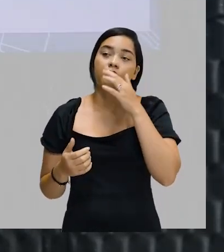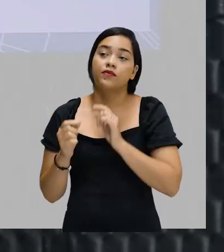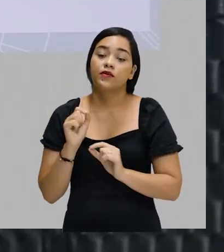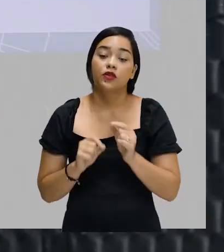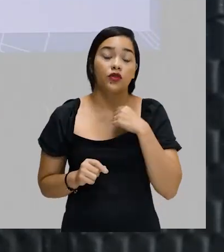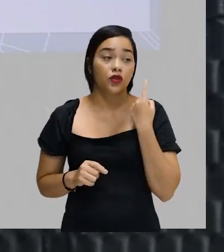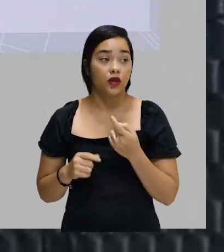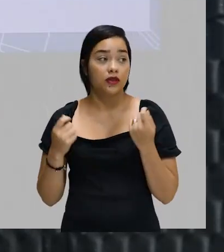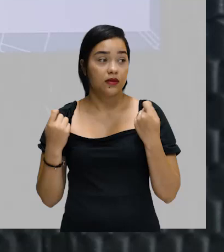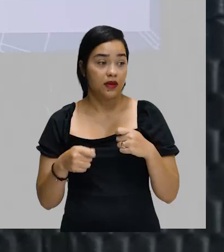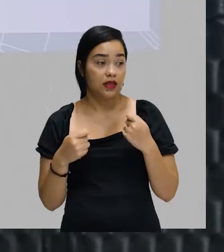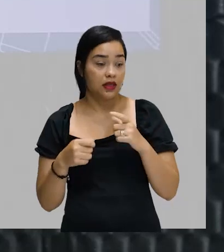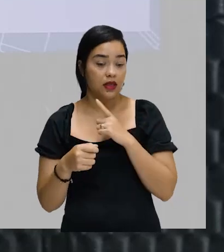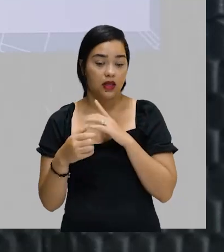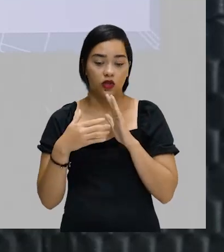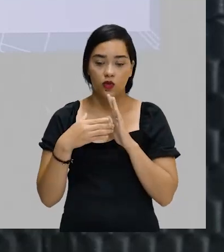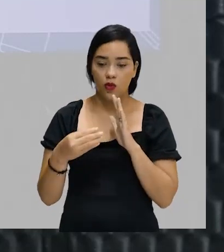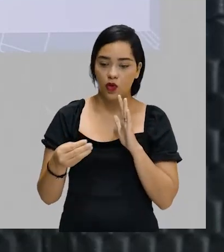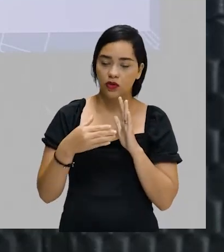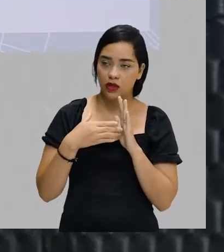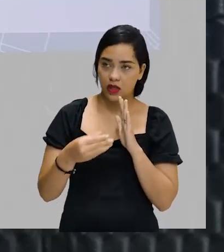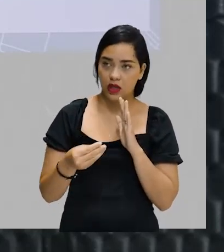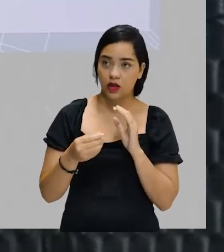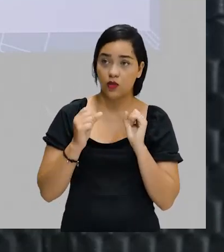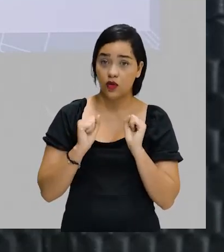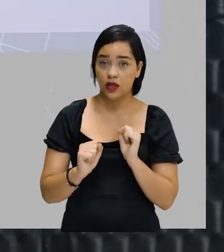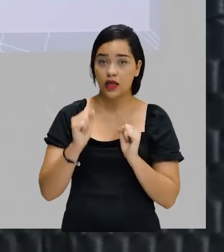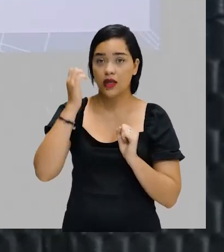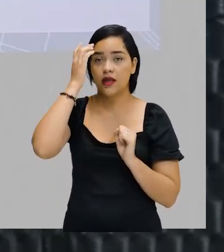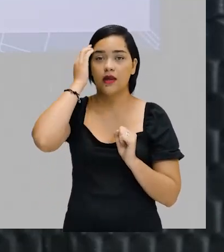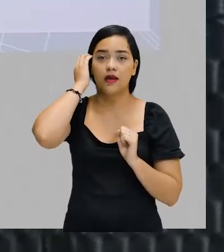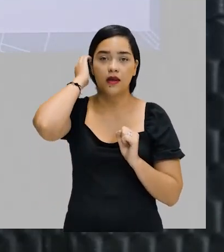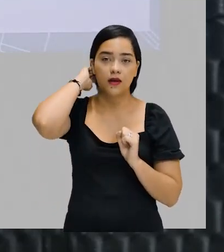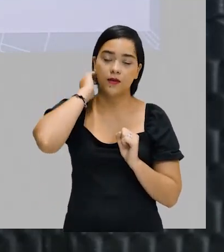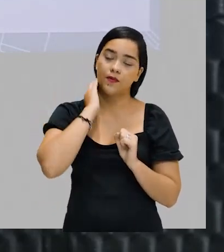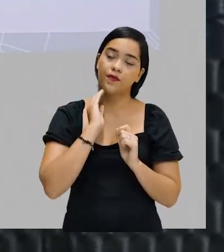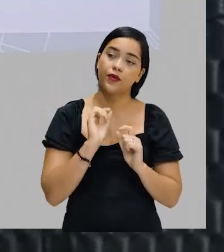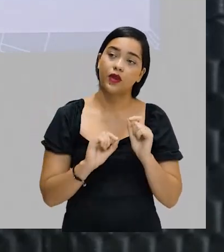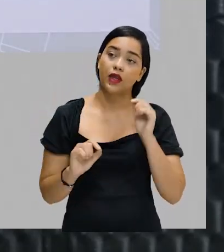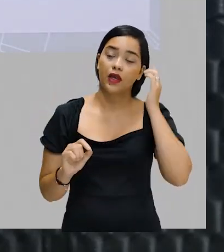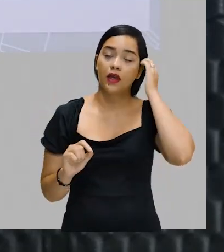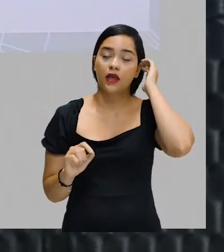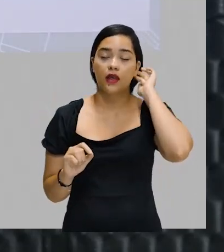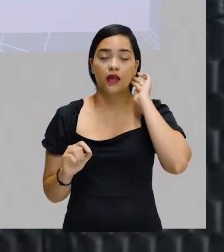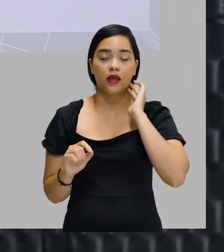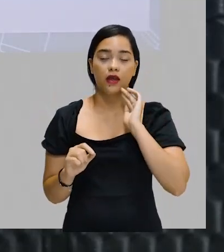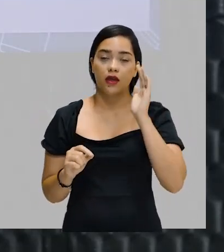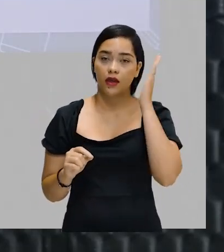gente precisa de um modelo para a gente poder entender